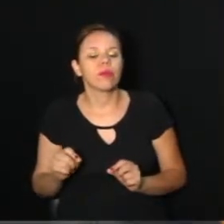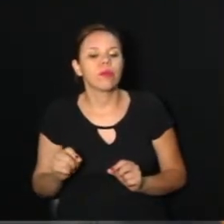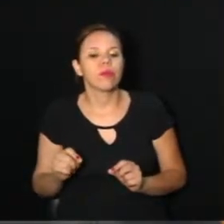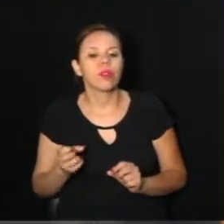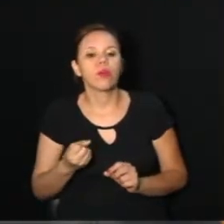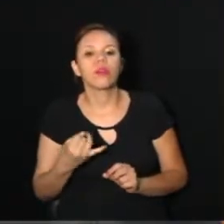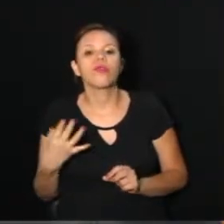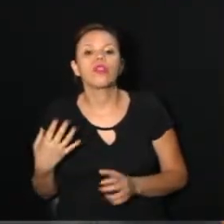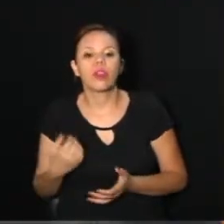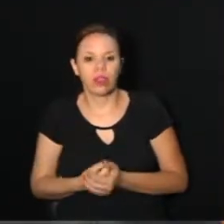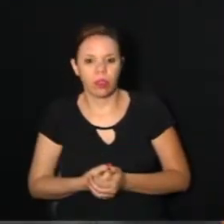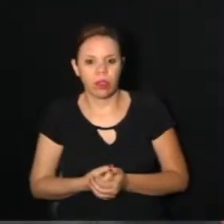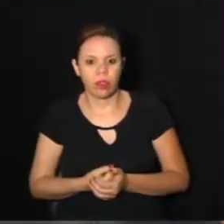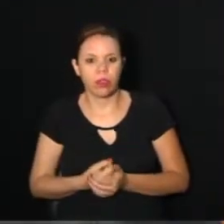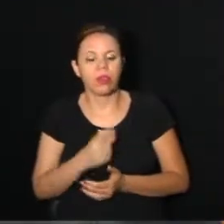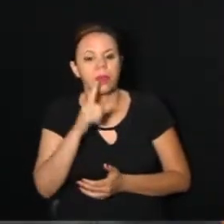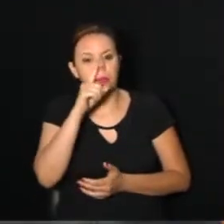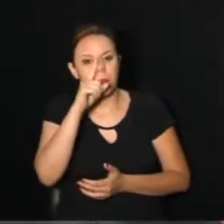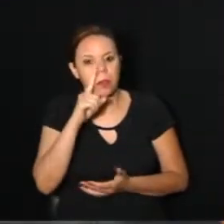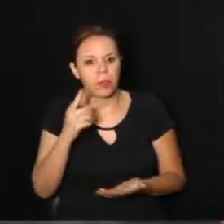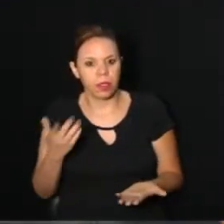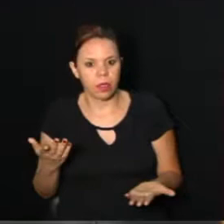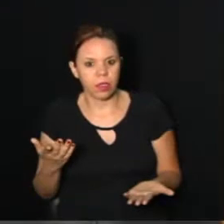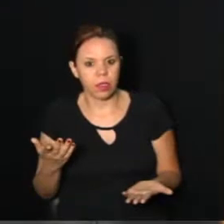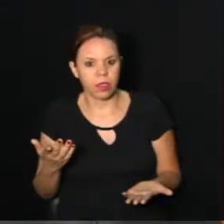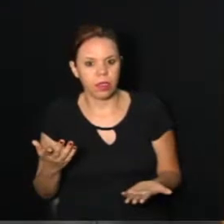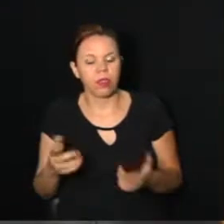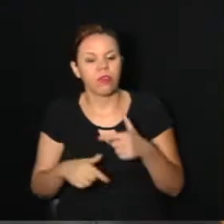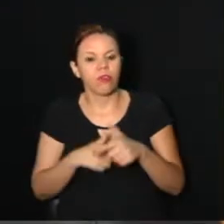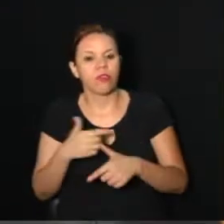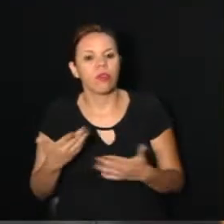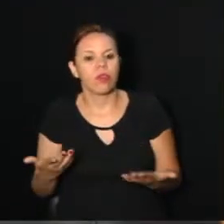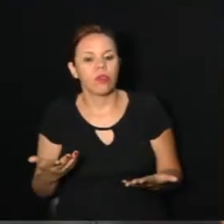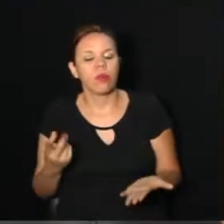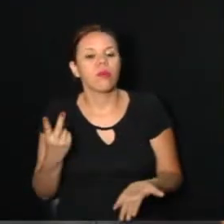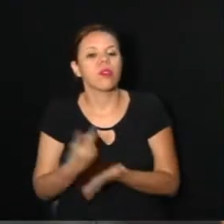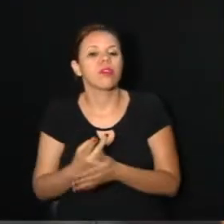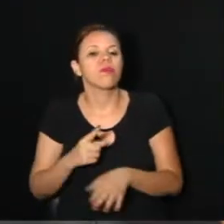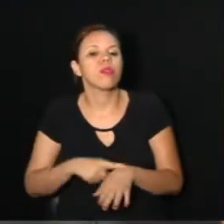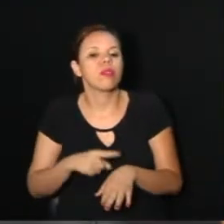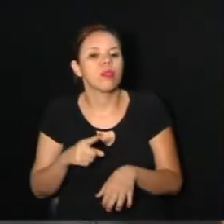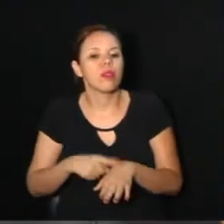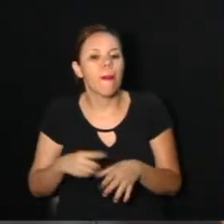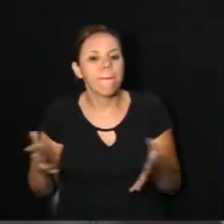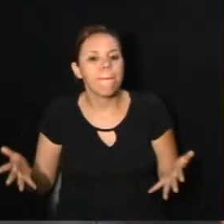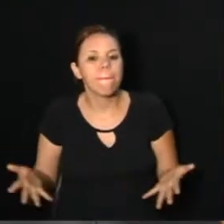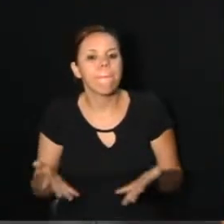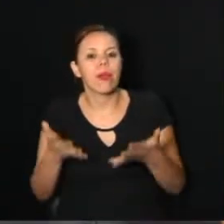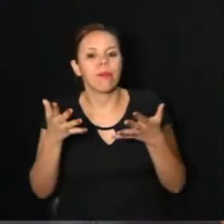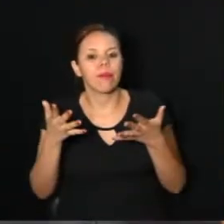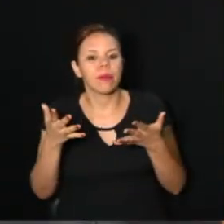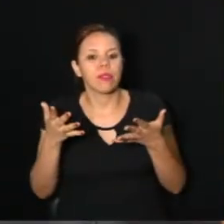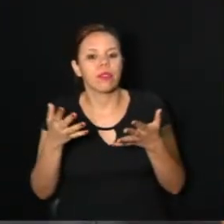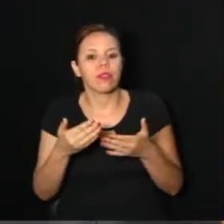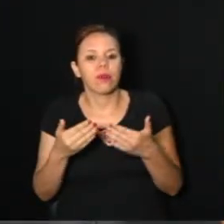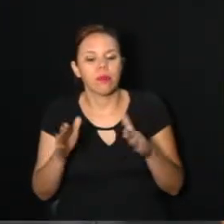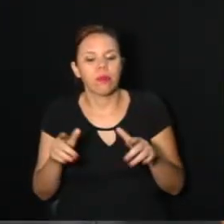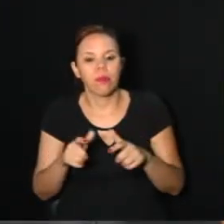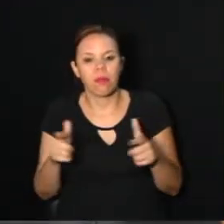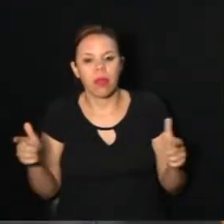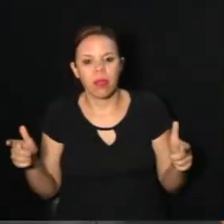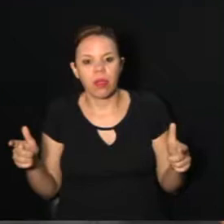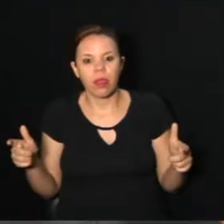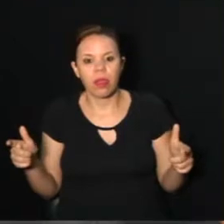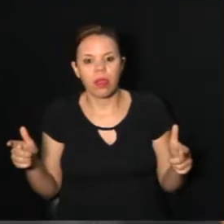quantificar os riscos da atividade e, ao mesmo tempo, propiciar uma dimensão maior